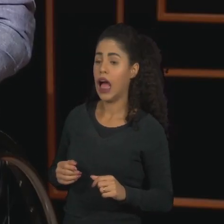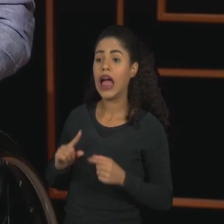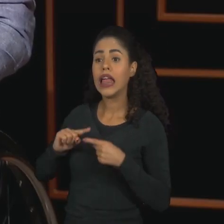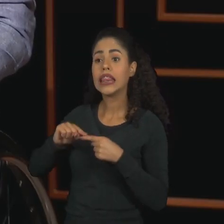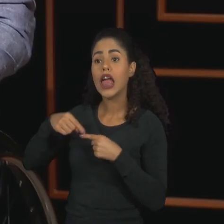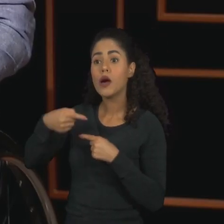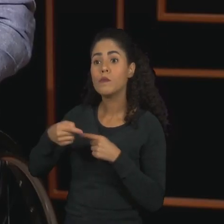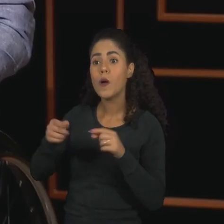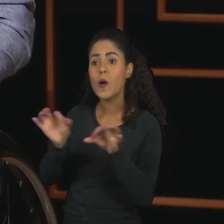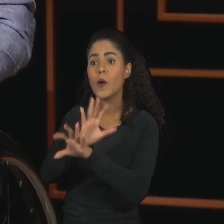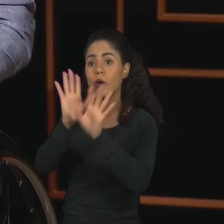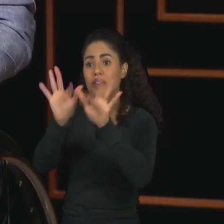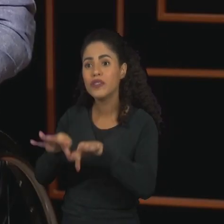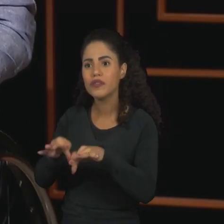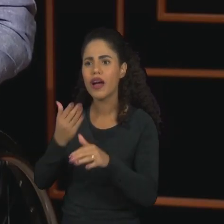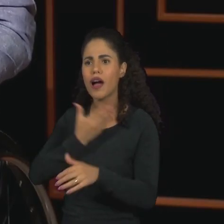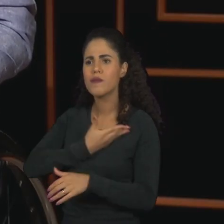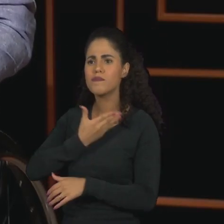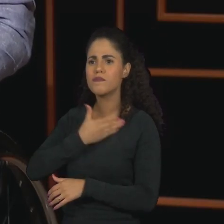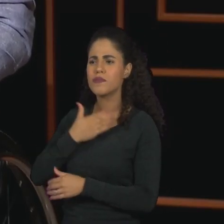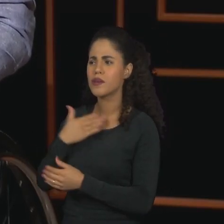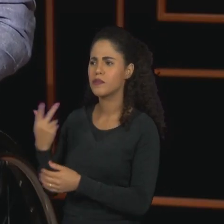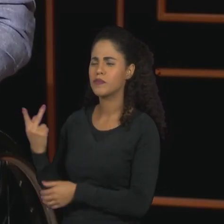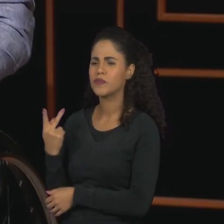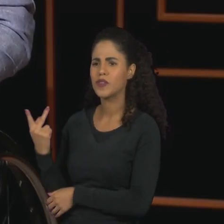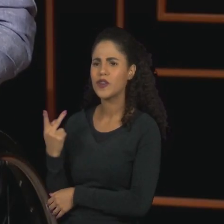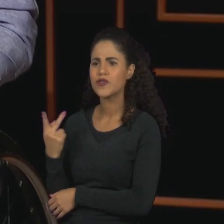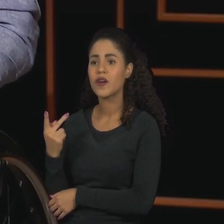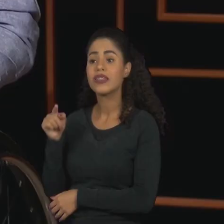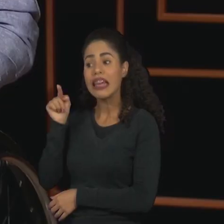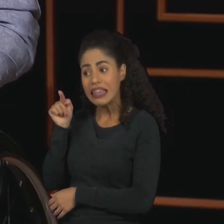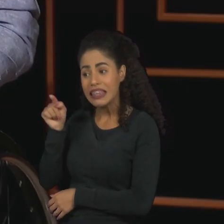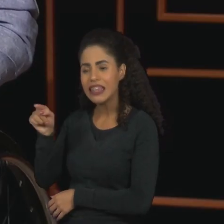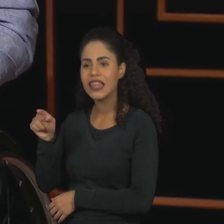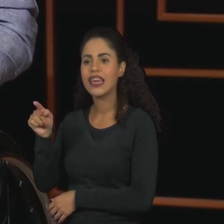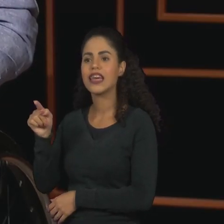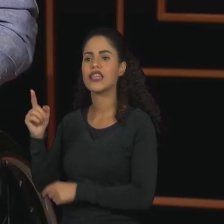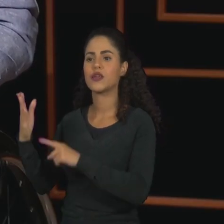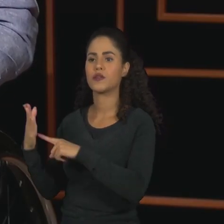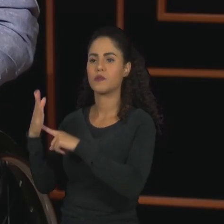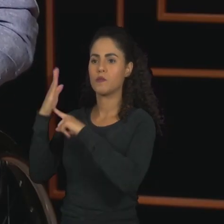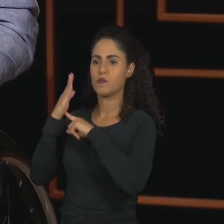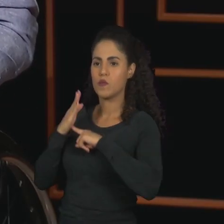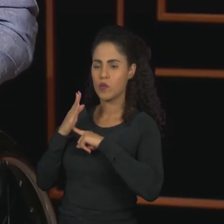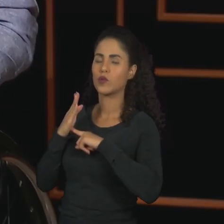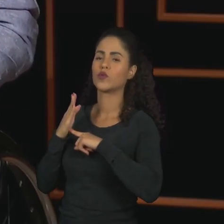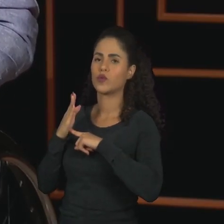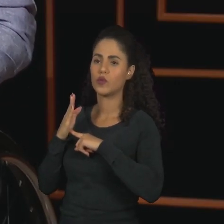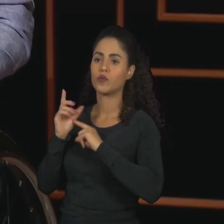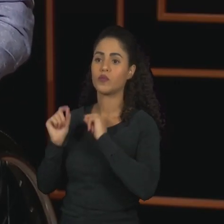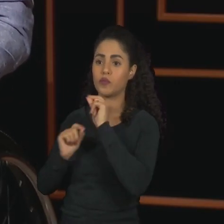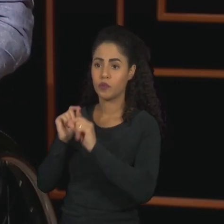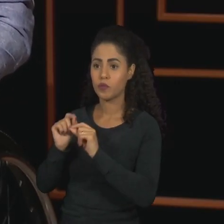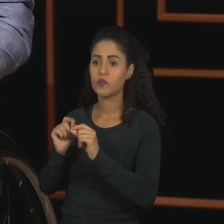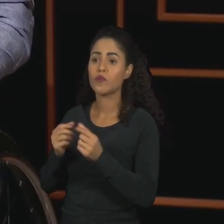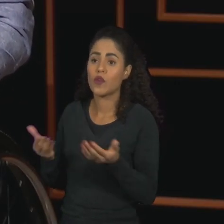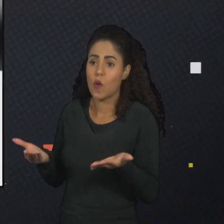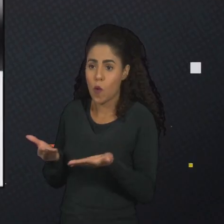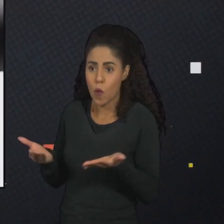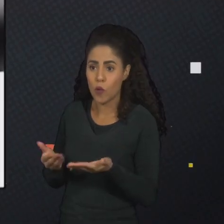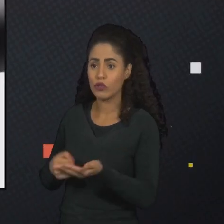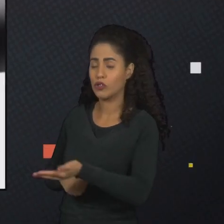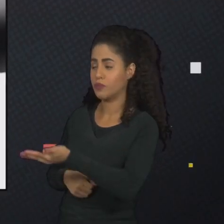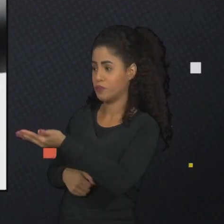final, ficamos muito amigos, e foi ele quem me apresentou o Gianfrancesco